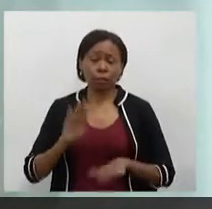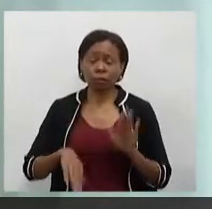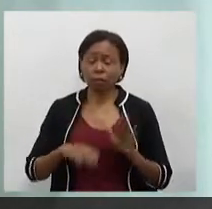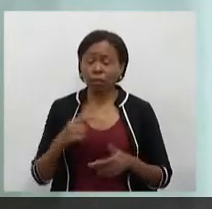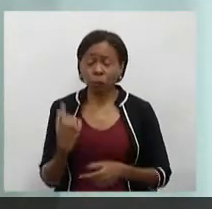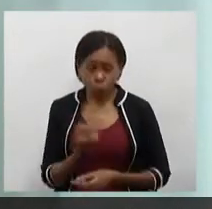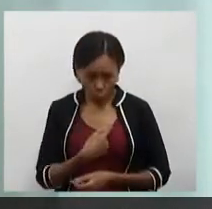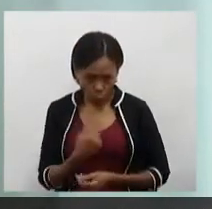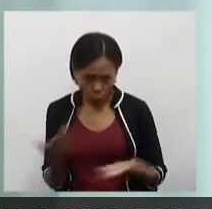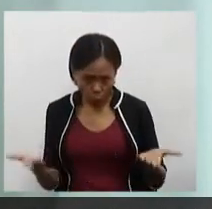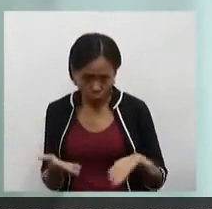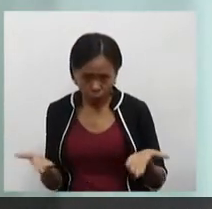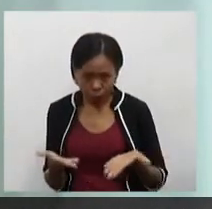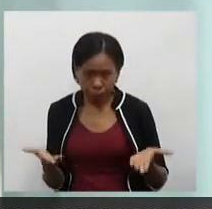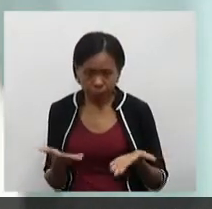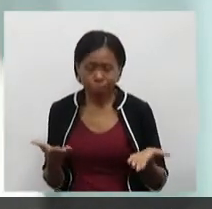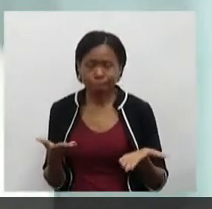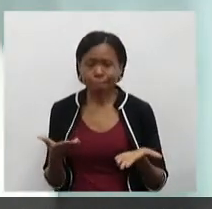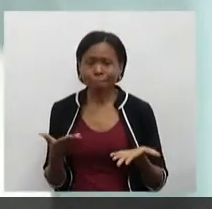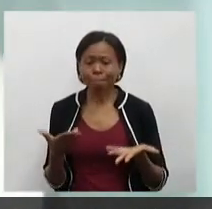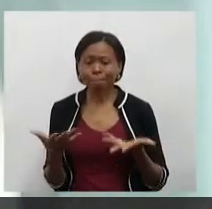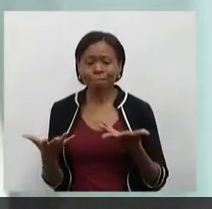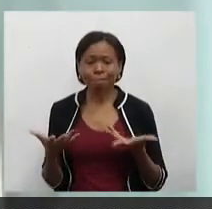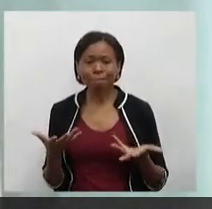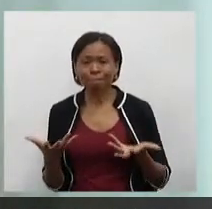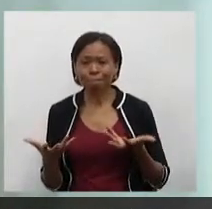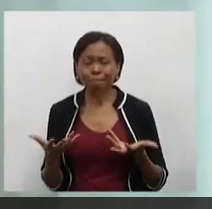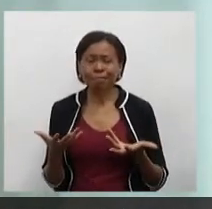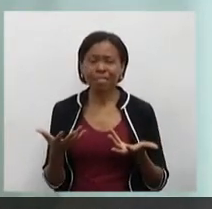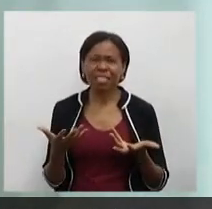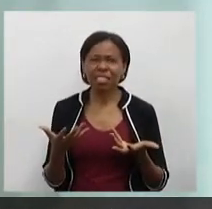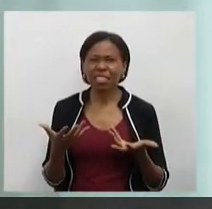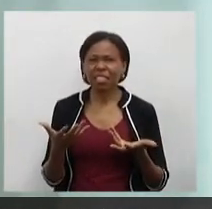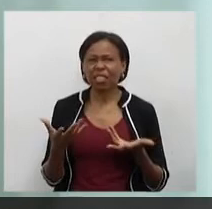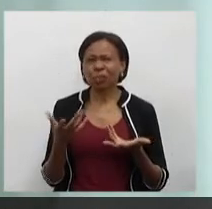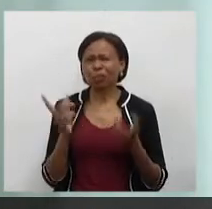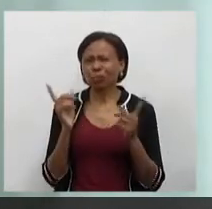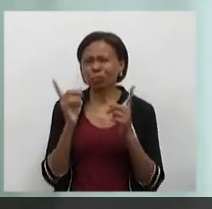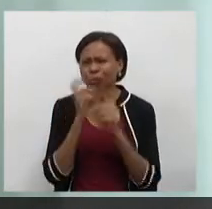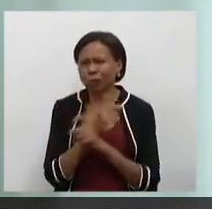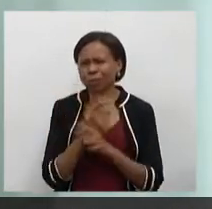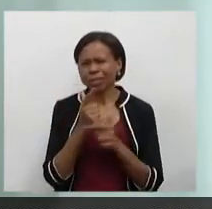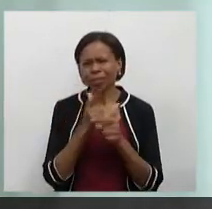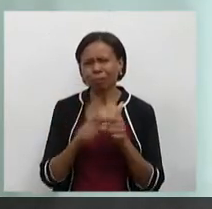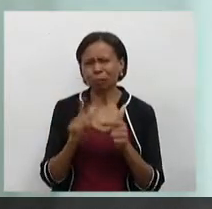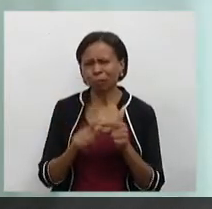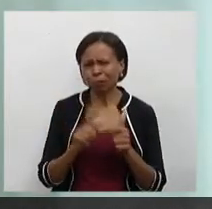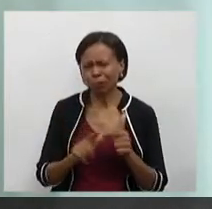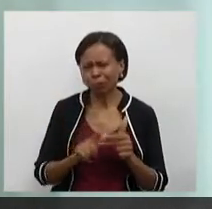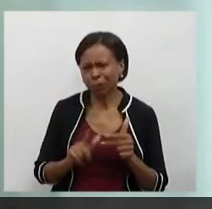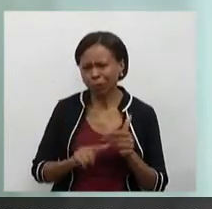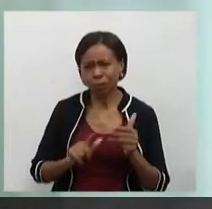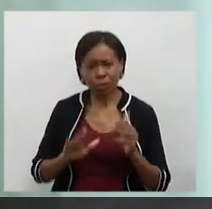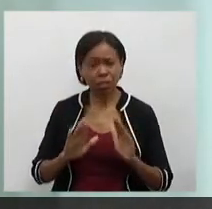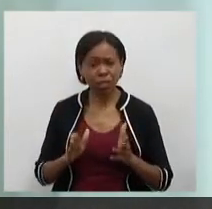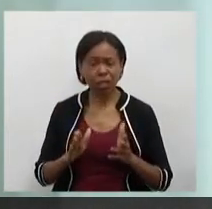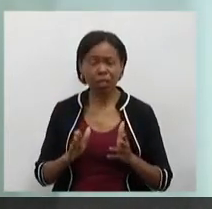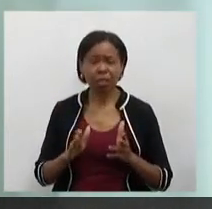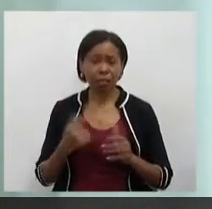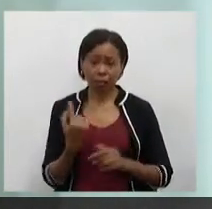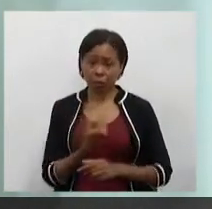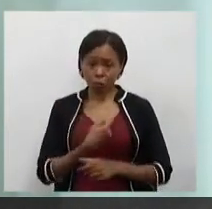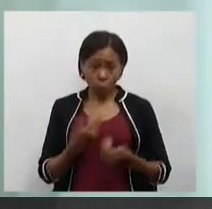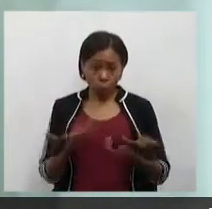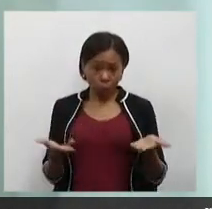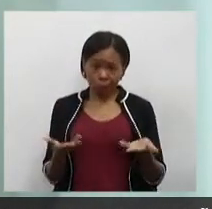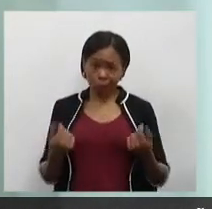enfrentando hoje, como muitos aqui já falaram, não vou repetir, porque a gente não precisaria estar discutindo direitos